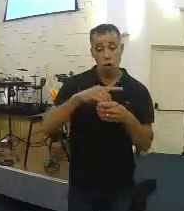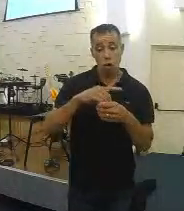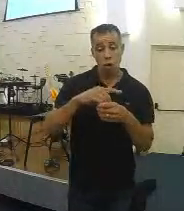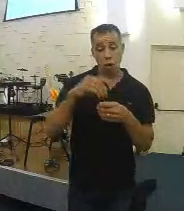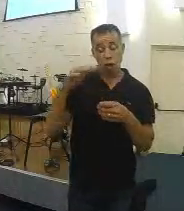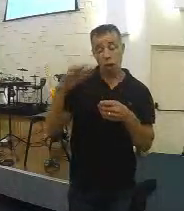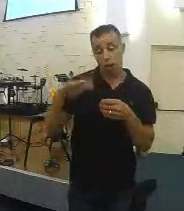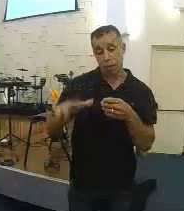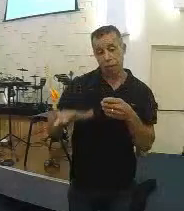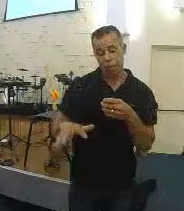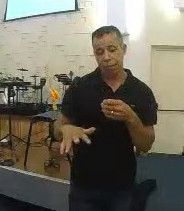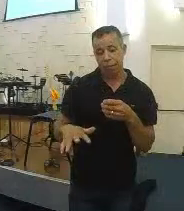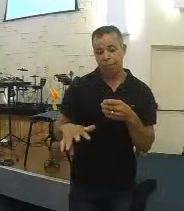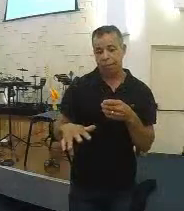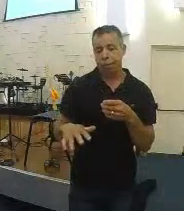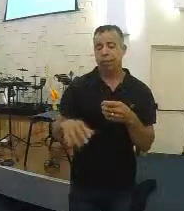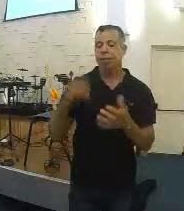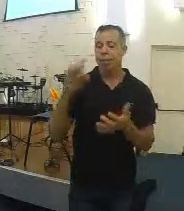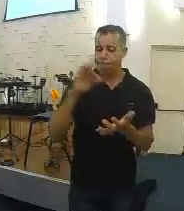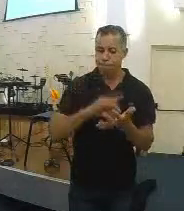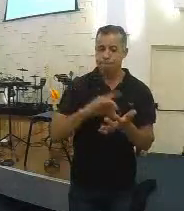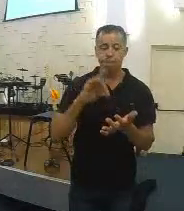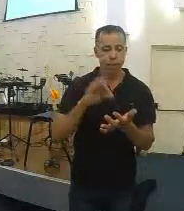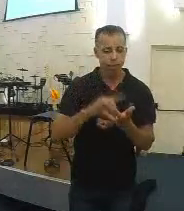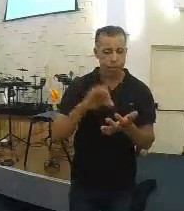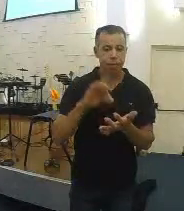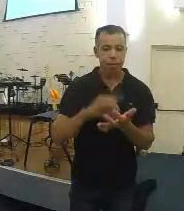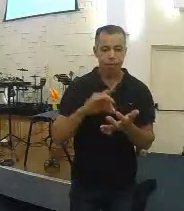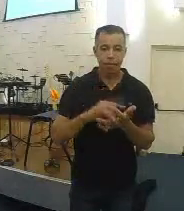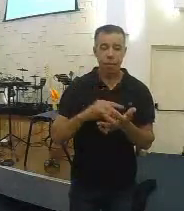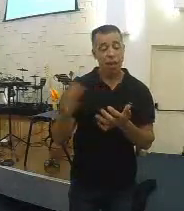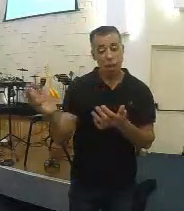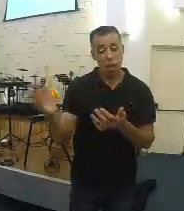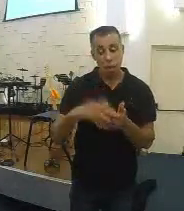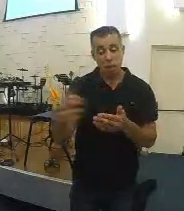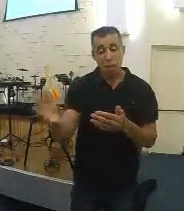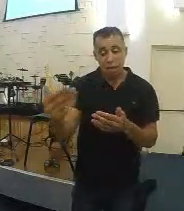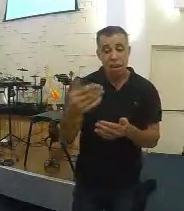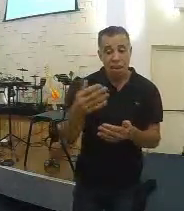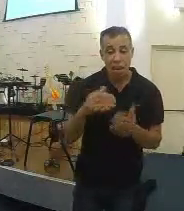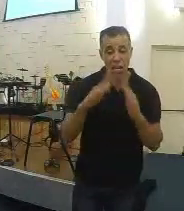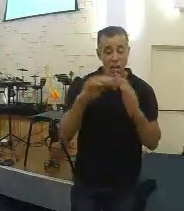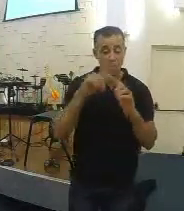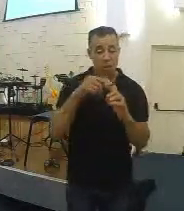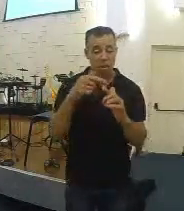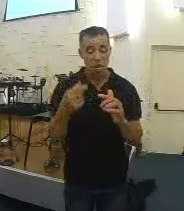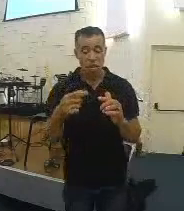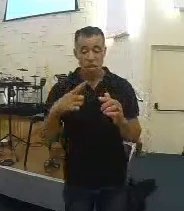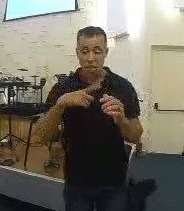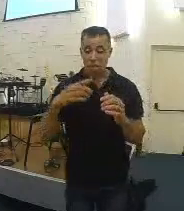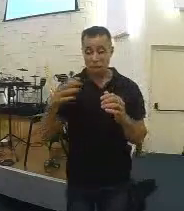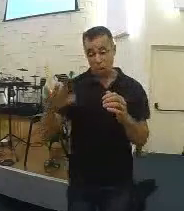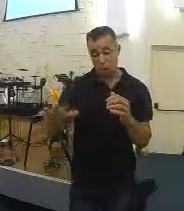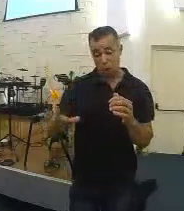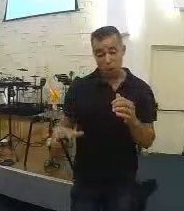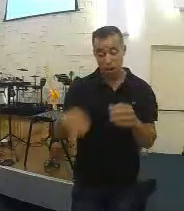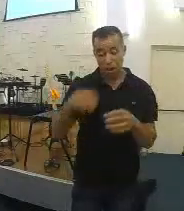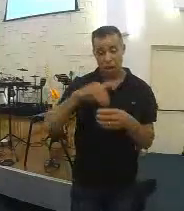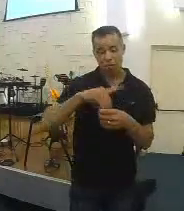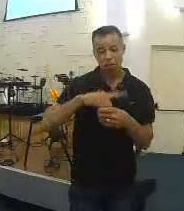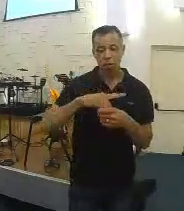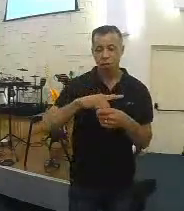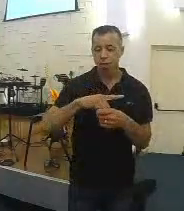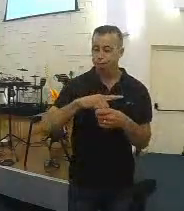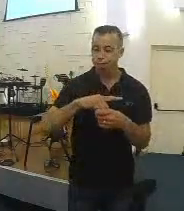é verdade. Vem para cá que aqui tem um desconto no dízimo. Irmãos, são coisas que somente Deus não duvida, porque Deus de